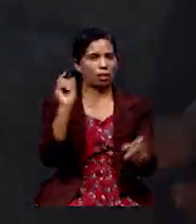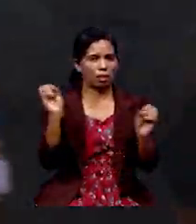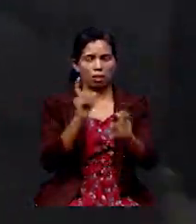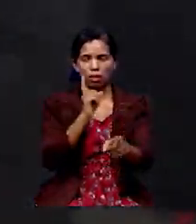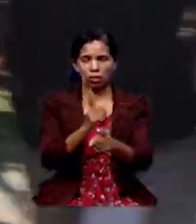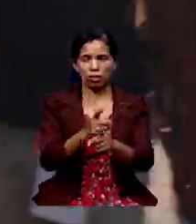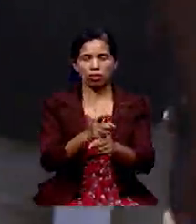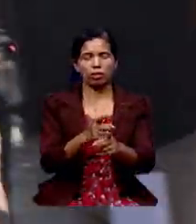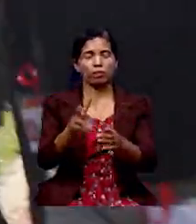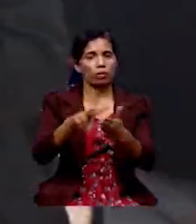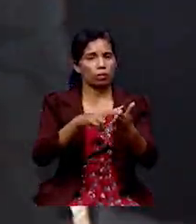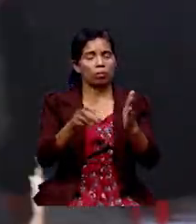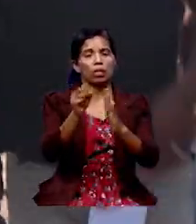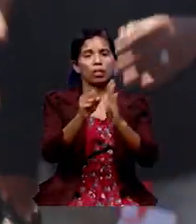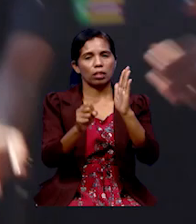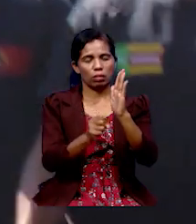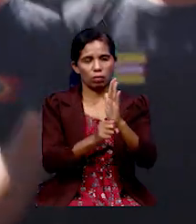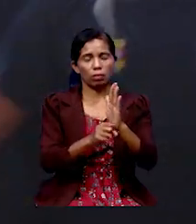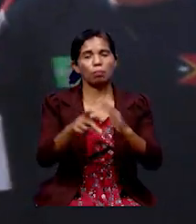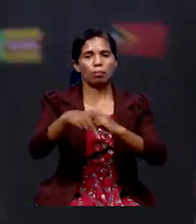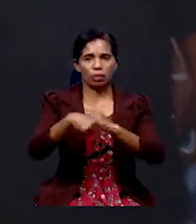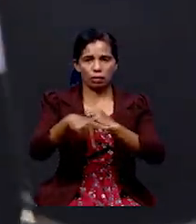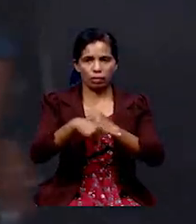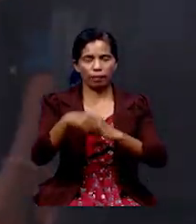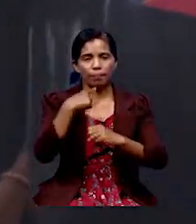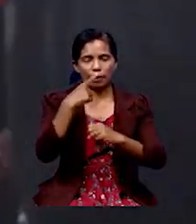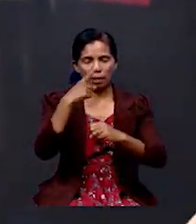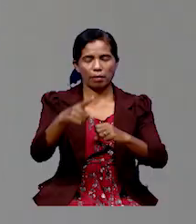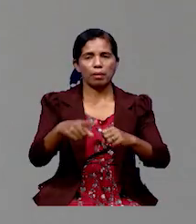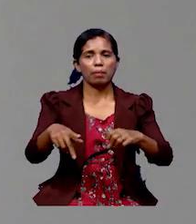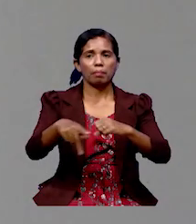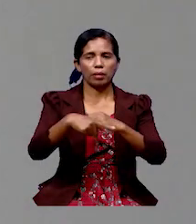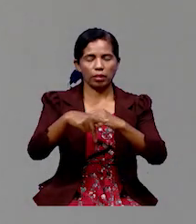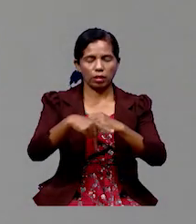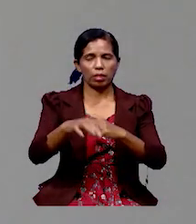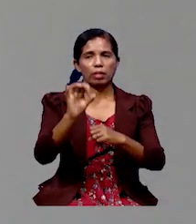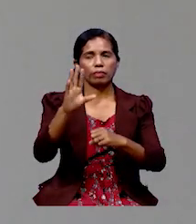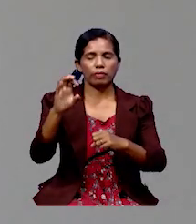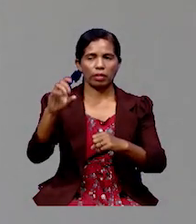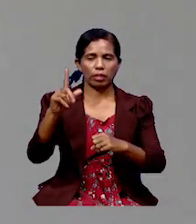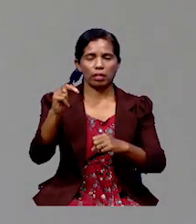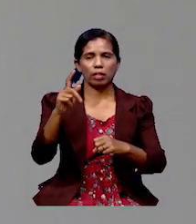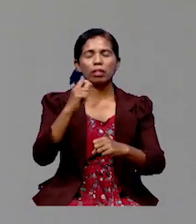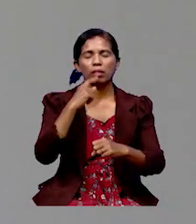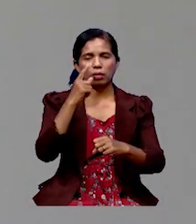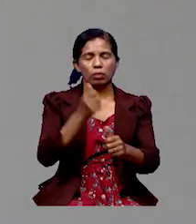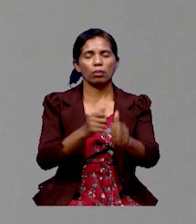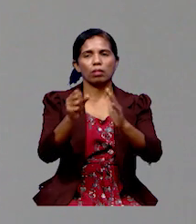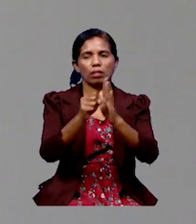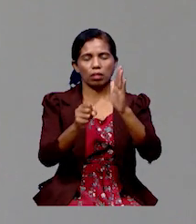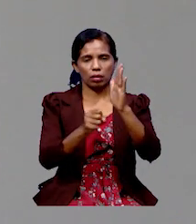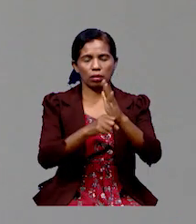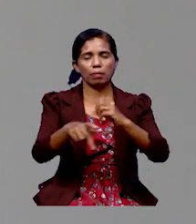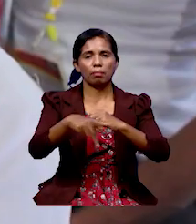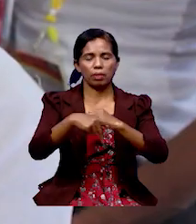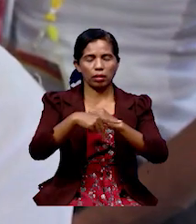mos estatutu partidunian. Antes ne konselero partidu Frente Mudança Abel da Costa Ximenes Larsina konfirma tuir estatutu partidu